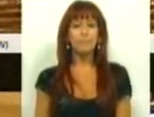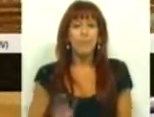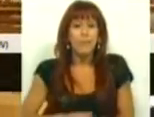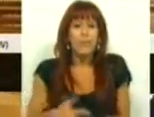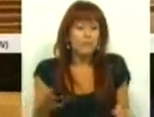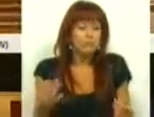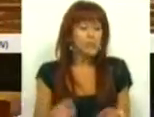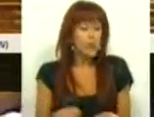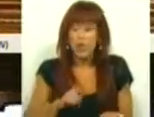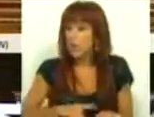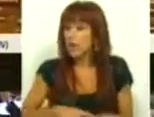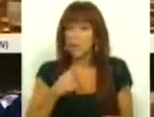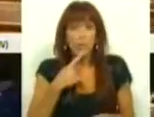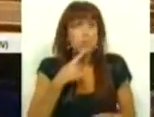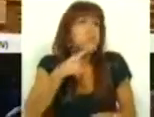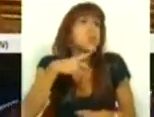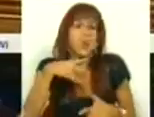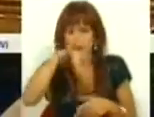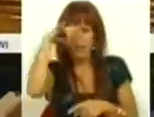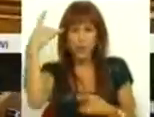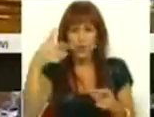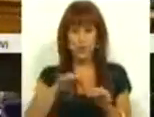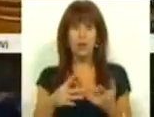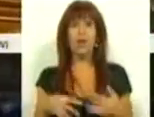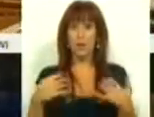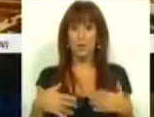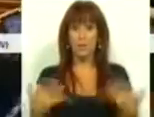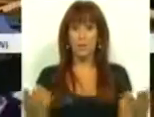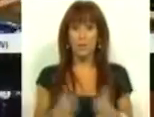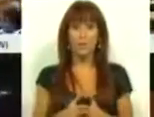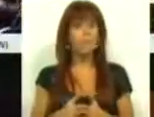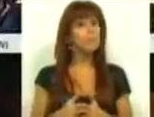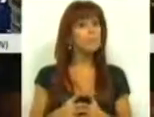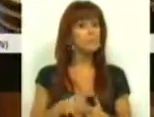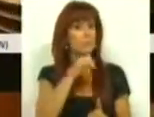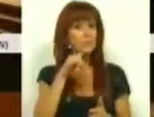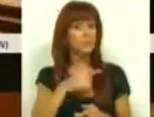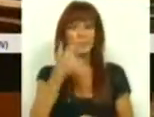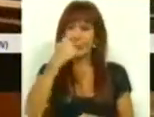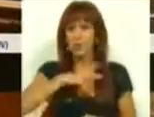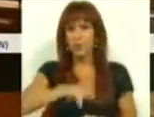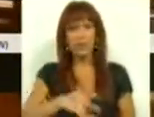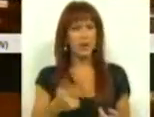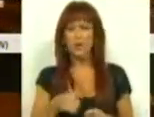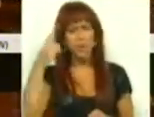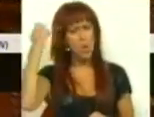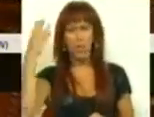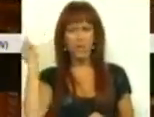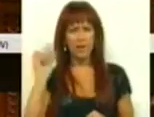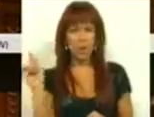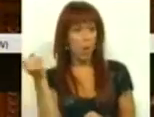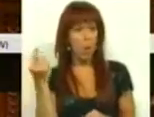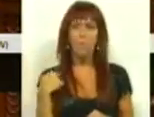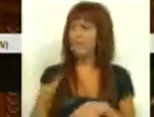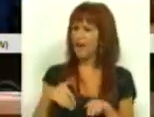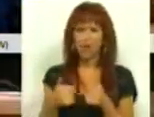Porque, apesar de os tempos serem de enormes dificuldades e agruras, os portugueses não compreenderiam que